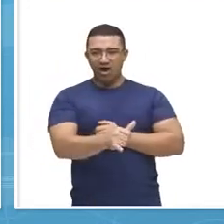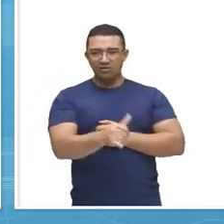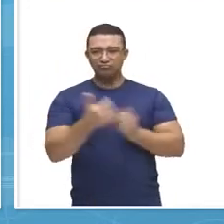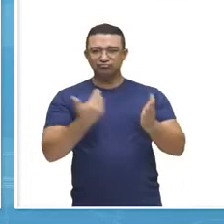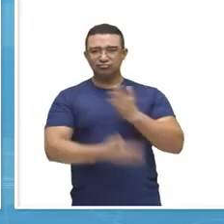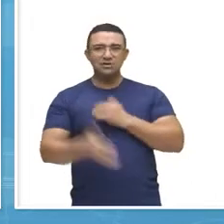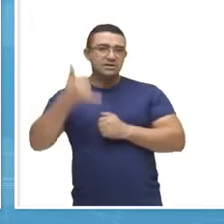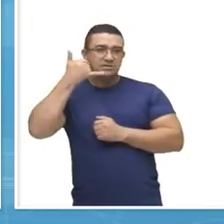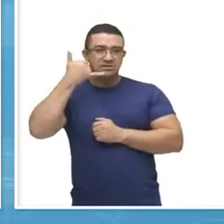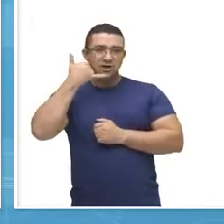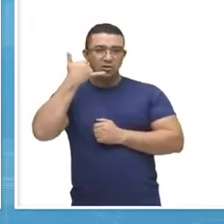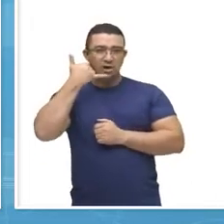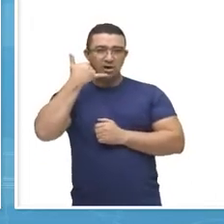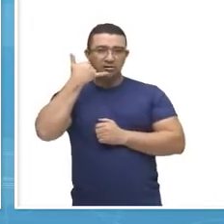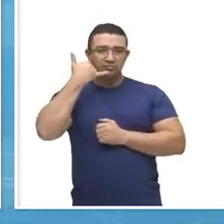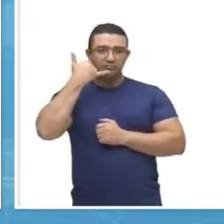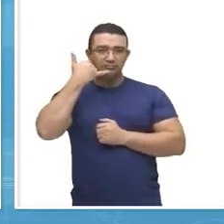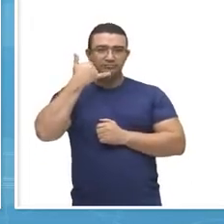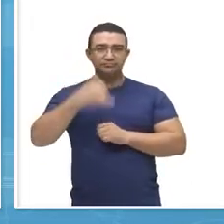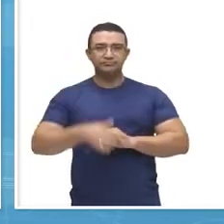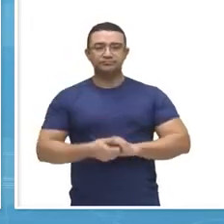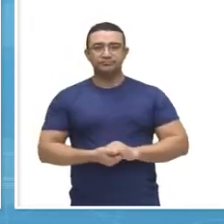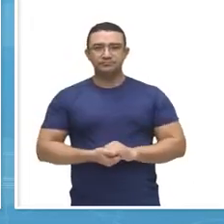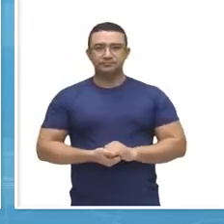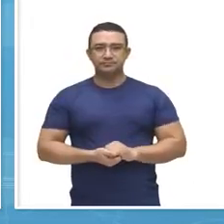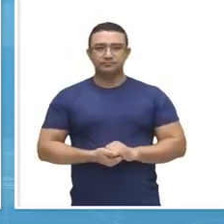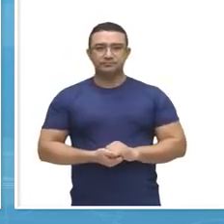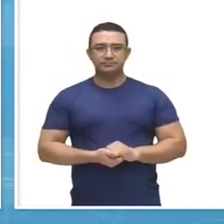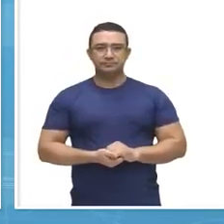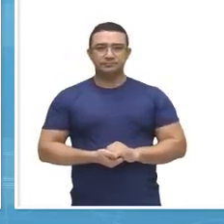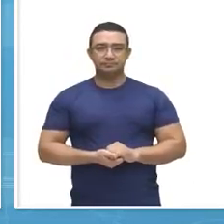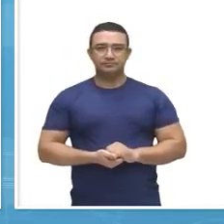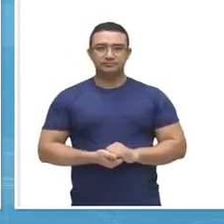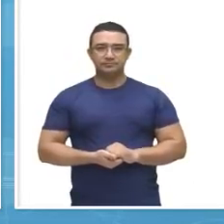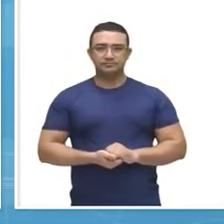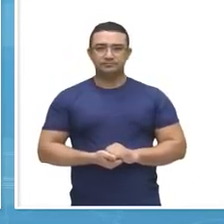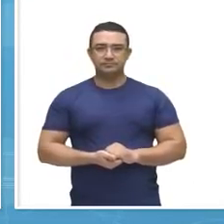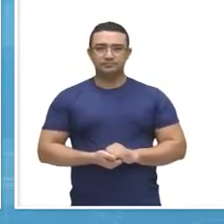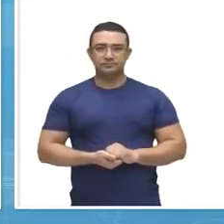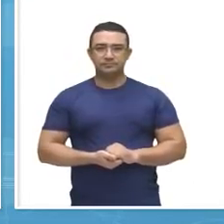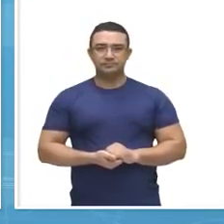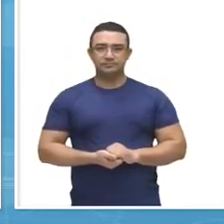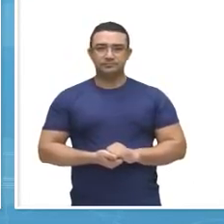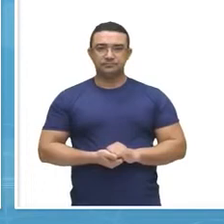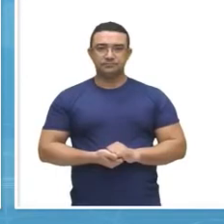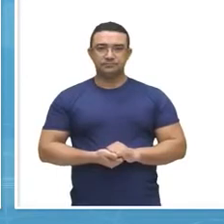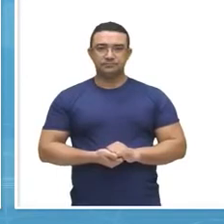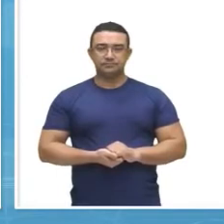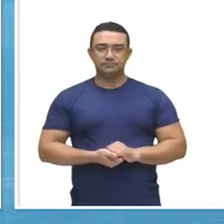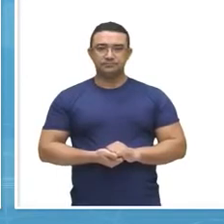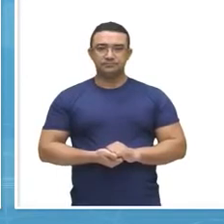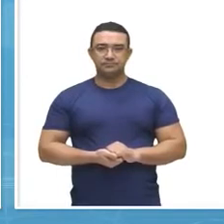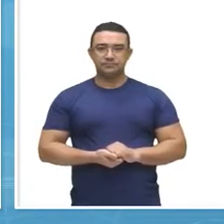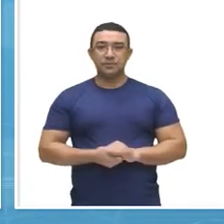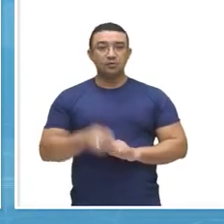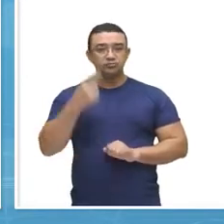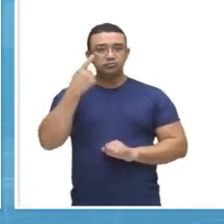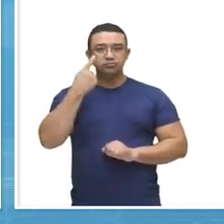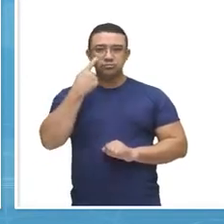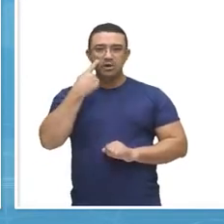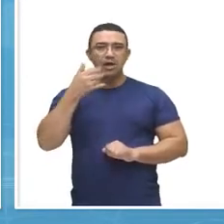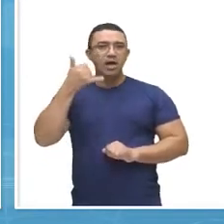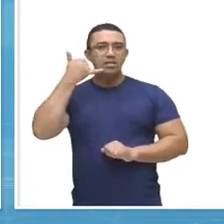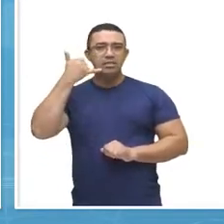ali o termo, né? A palavrinha battery, porque o contexto já diz, né, que eu estou falando. Na verdade, não é o telefone